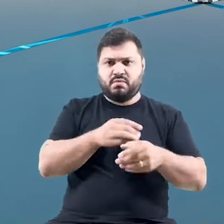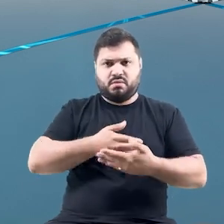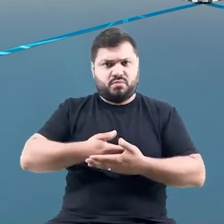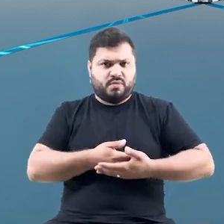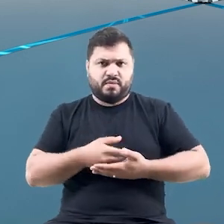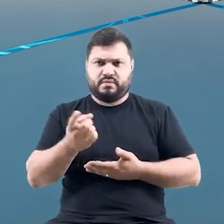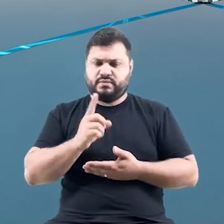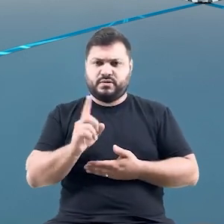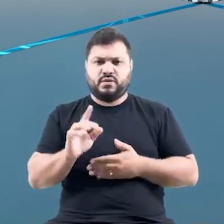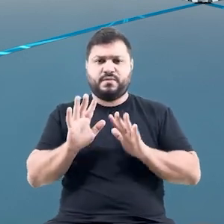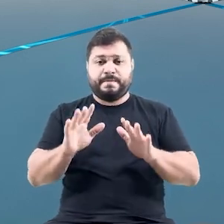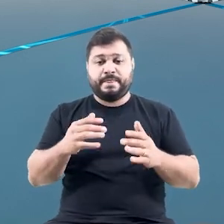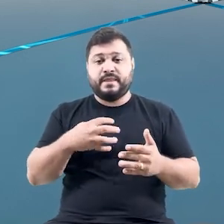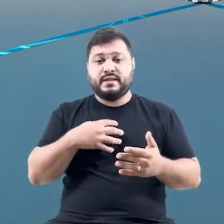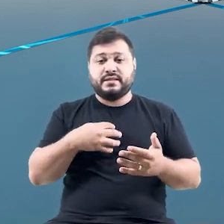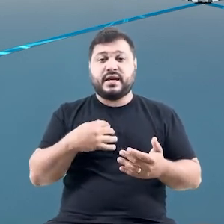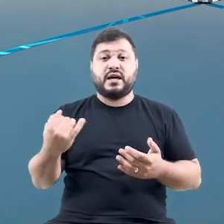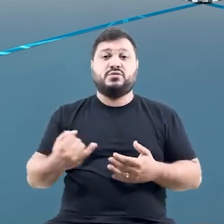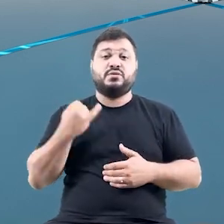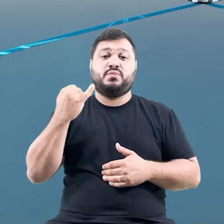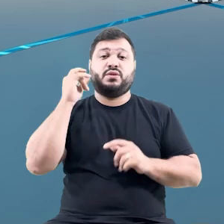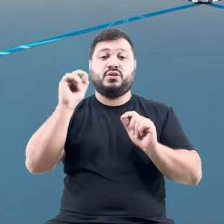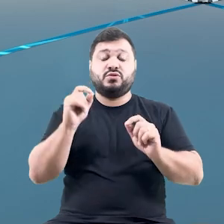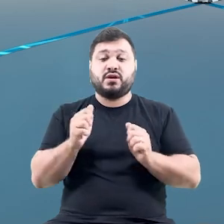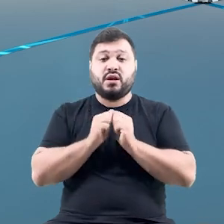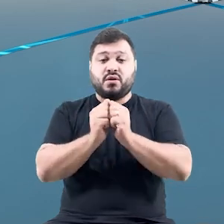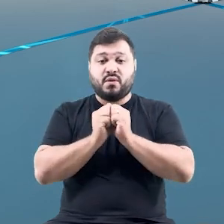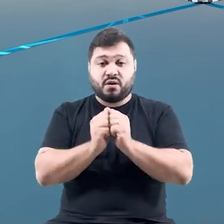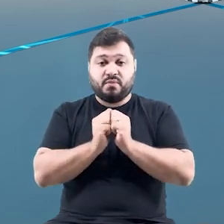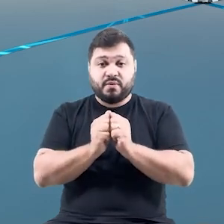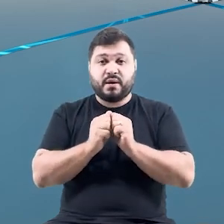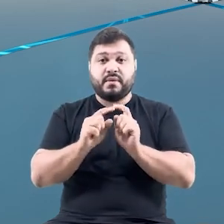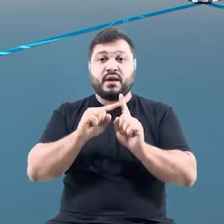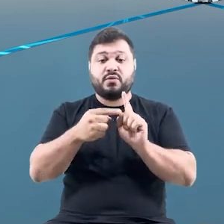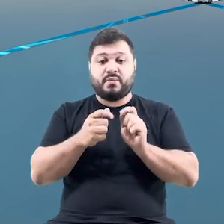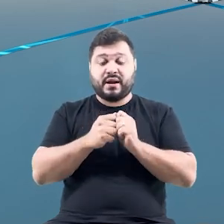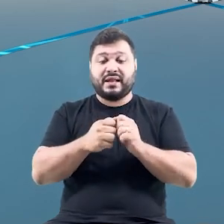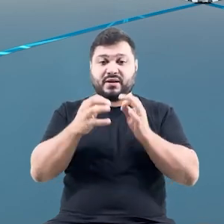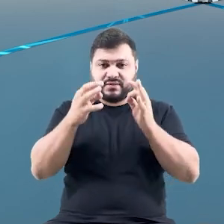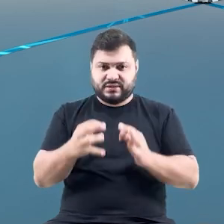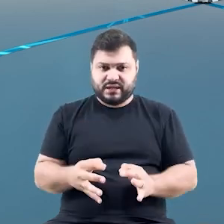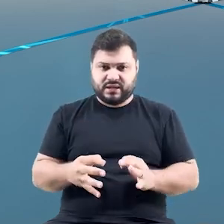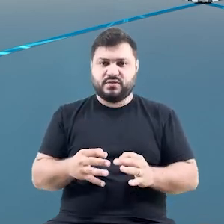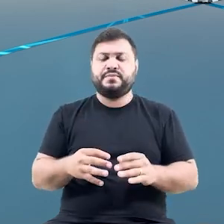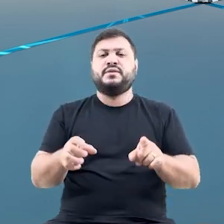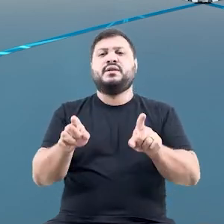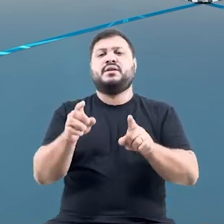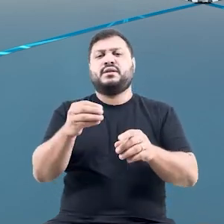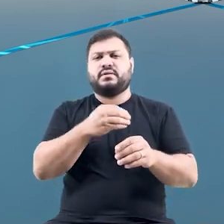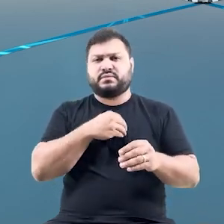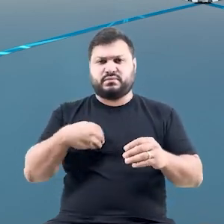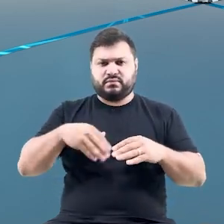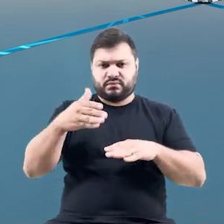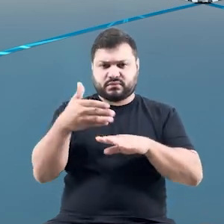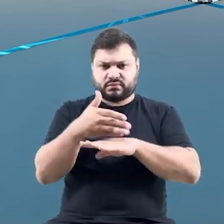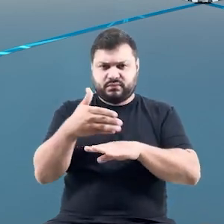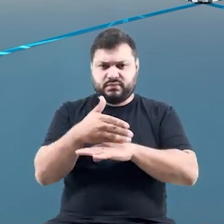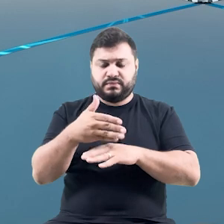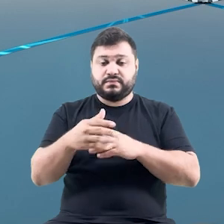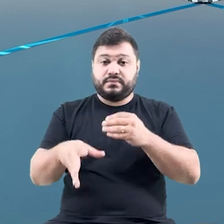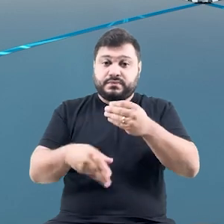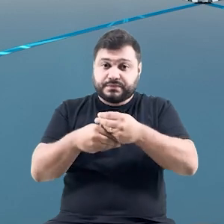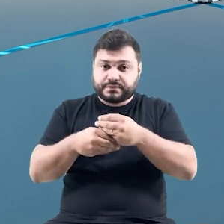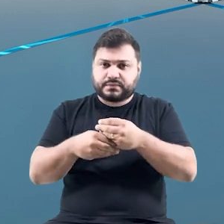mãe, nem para o bebê. Nesses casos, o importante é o acompanhamento pré-natal adequado, que além de exames mais